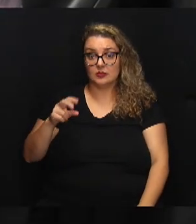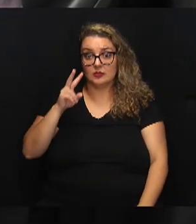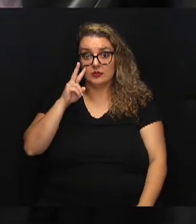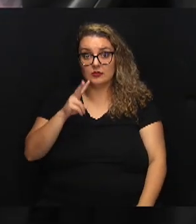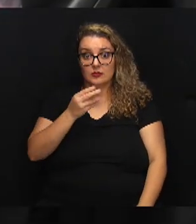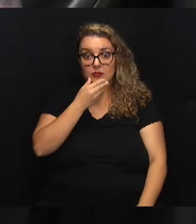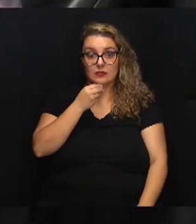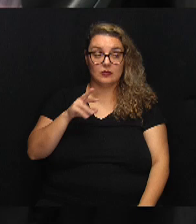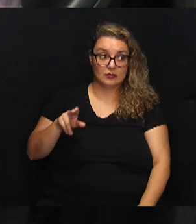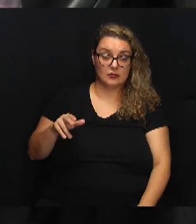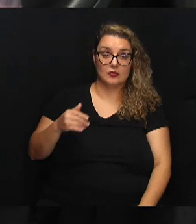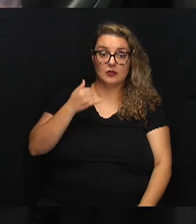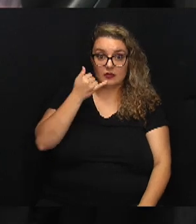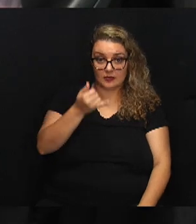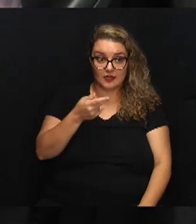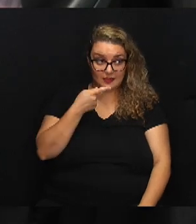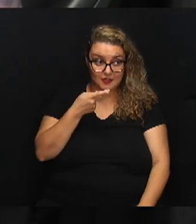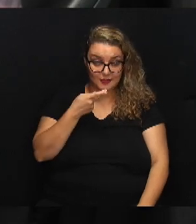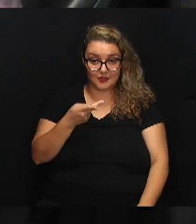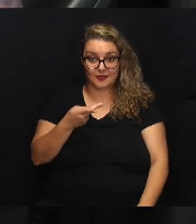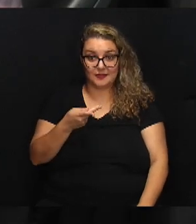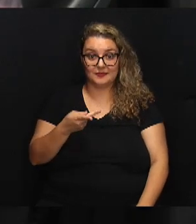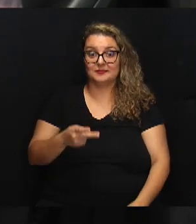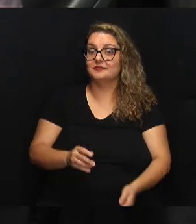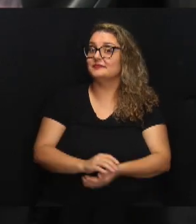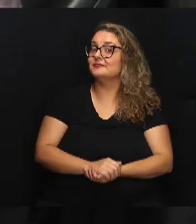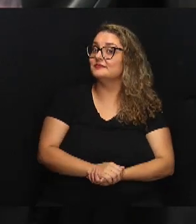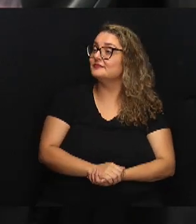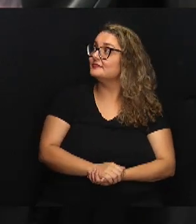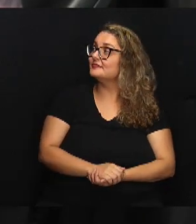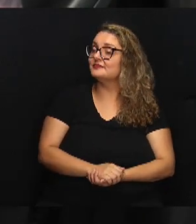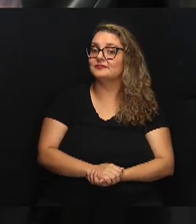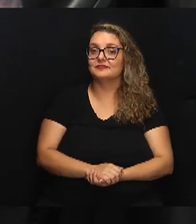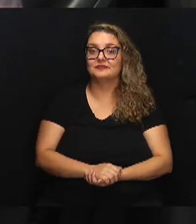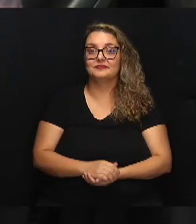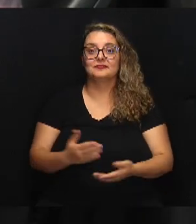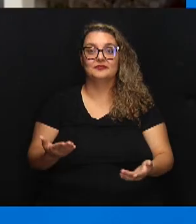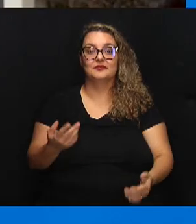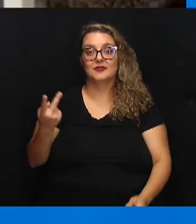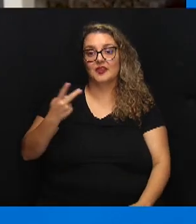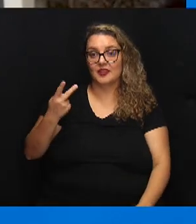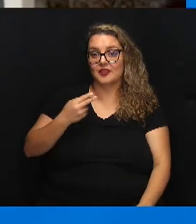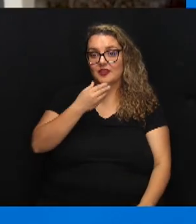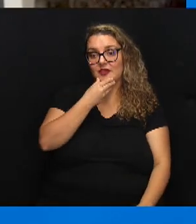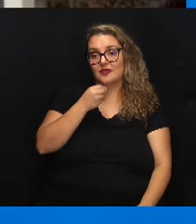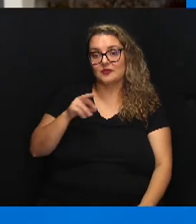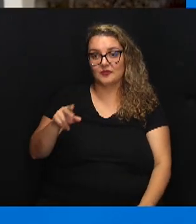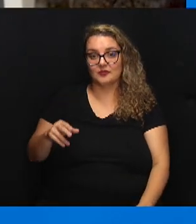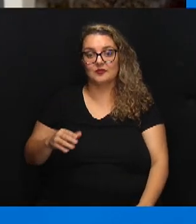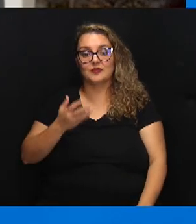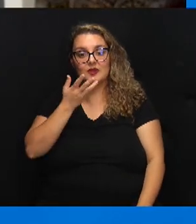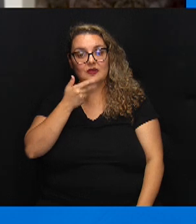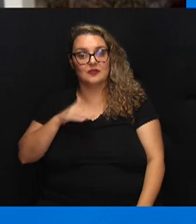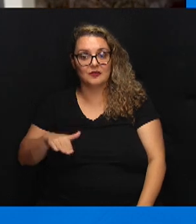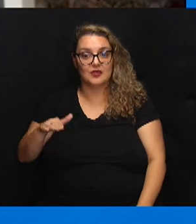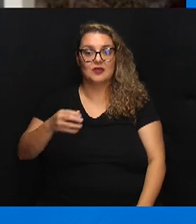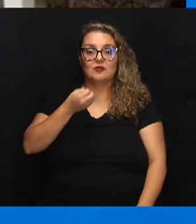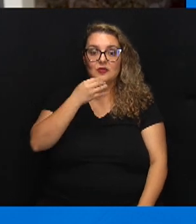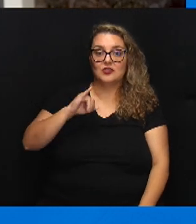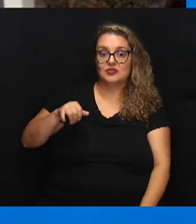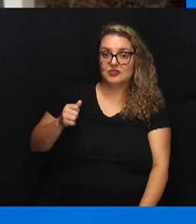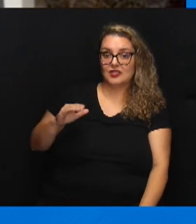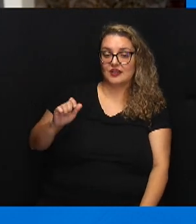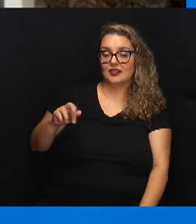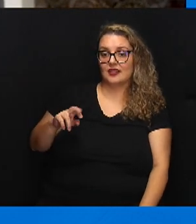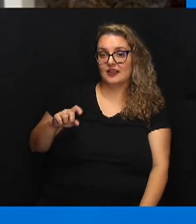mais novo fala do irmão mais velho? Vamos ver. Vamos ver. Bom, eu e meu irmão, nós tivemos uma infância muito boa. A gente morava em Jacarezinho, uma